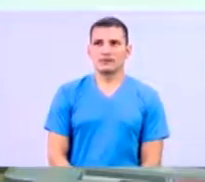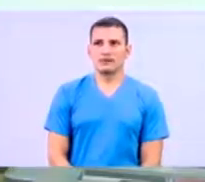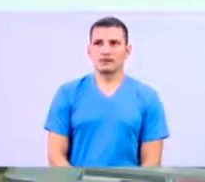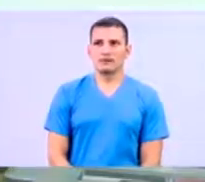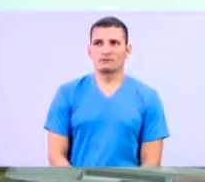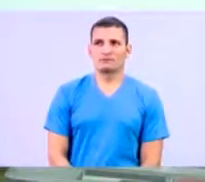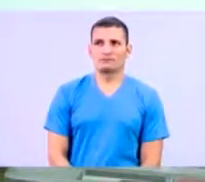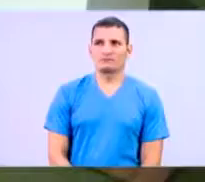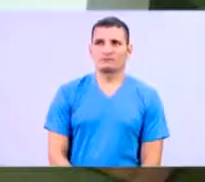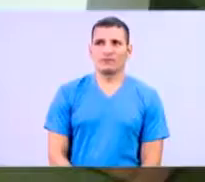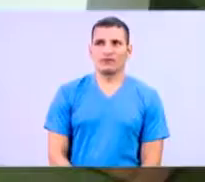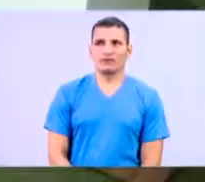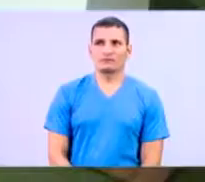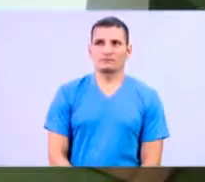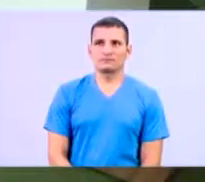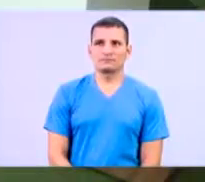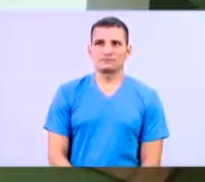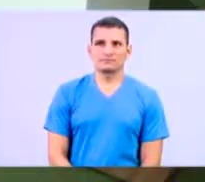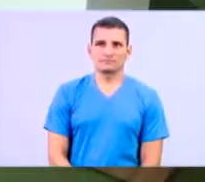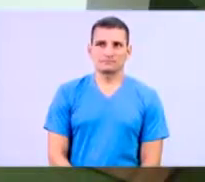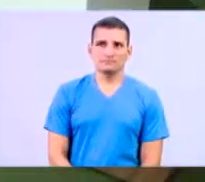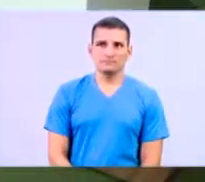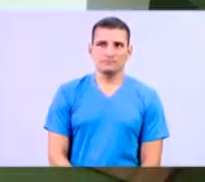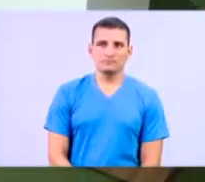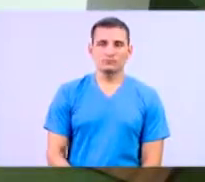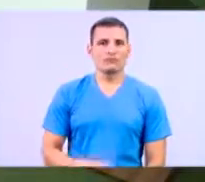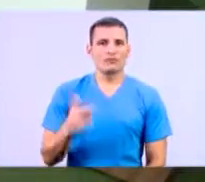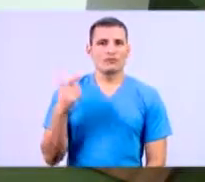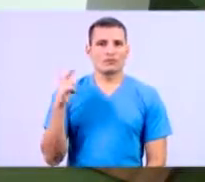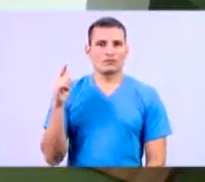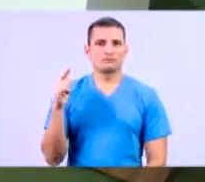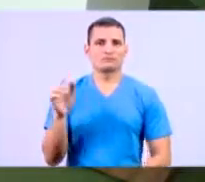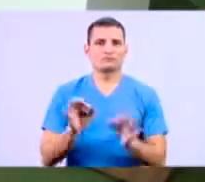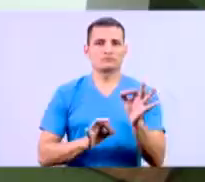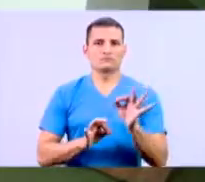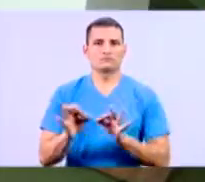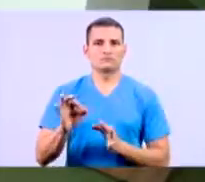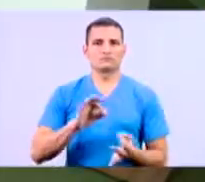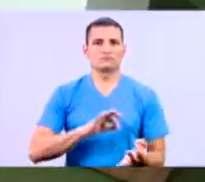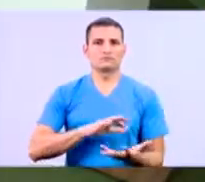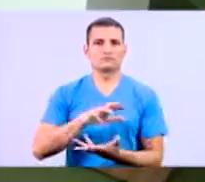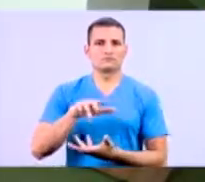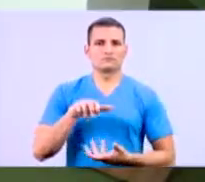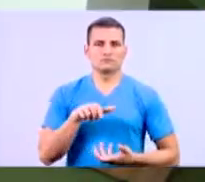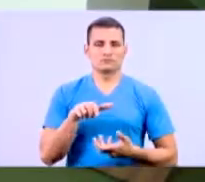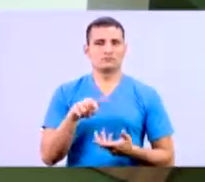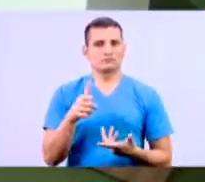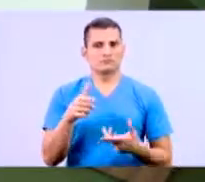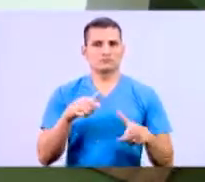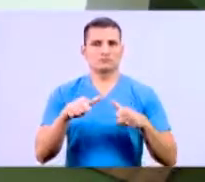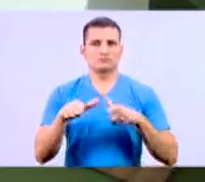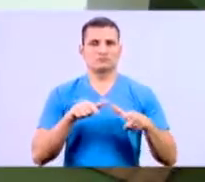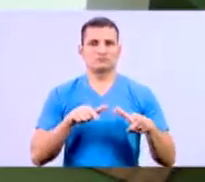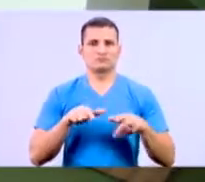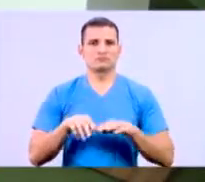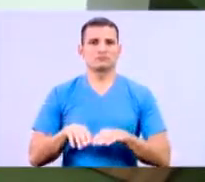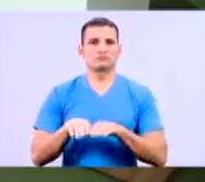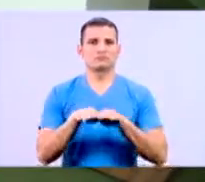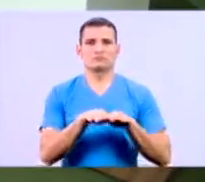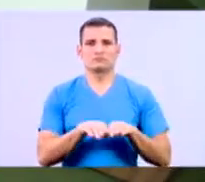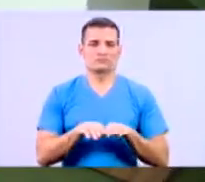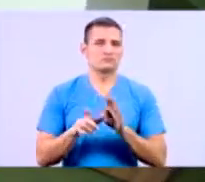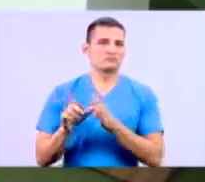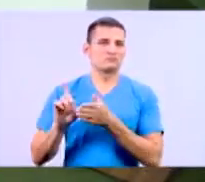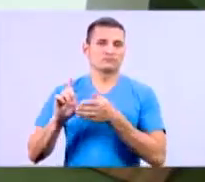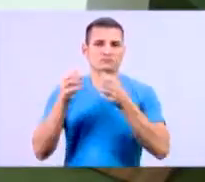Legal. E aí, para a gente chegar na nossa outra organização mundial que atua em padrões, a gente falou antes de endereçamento,